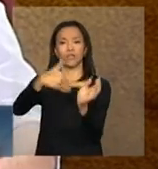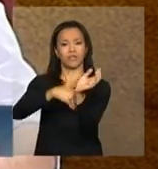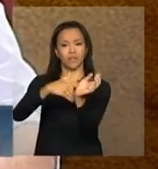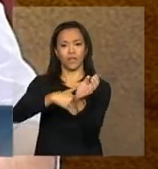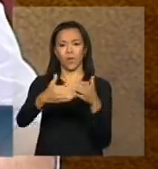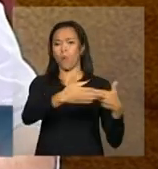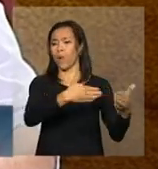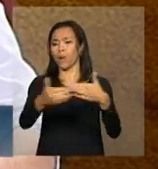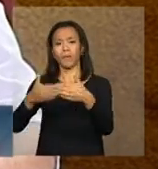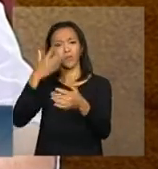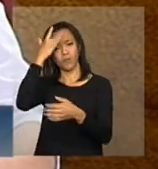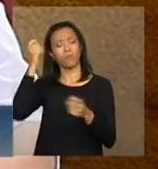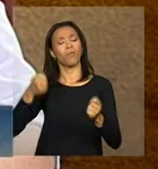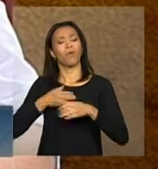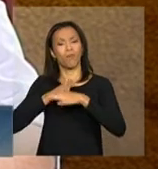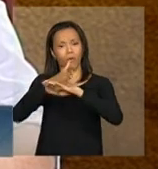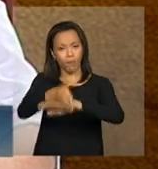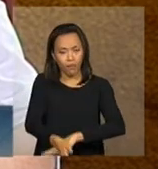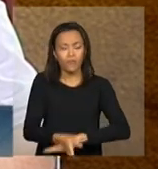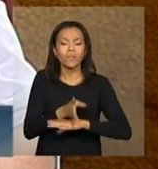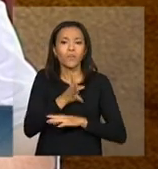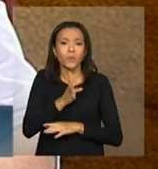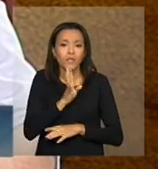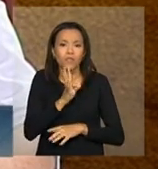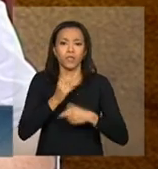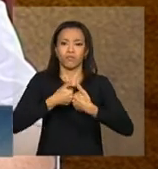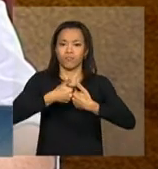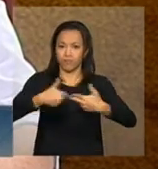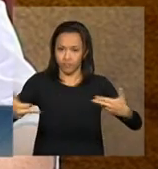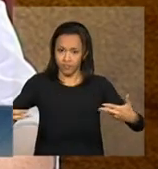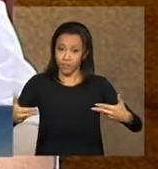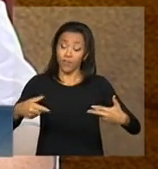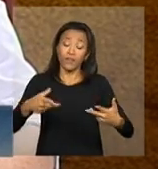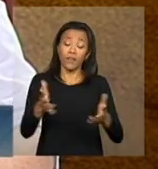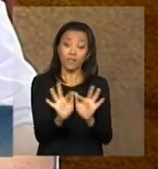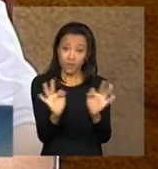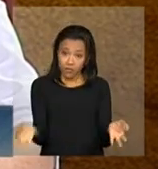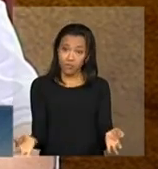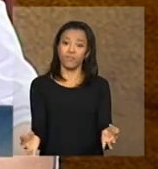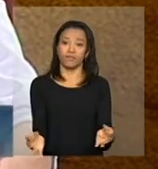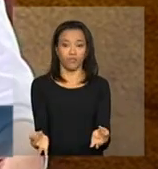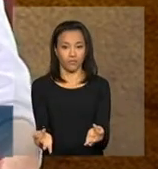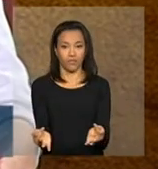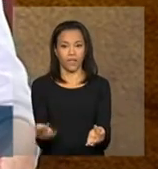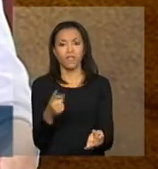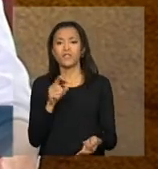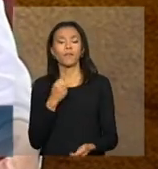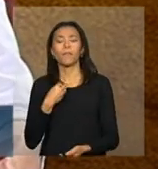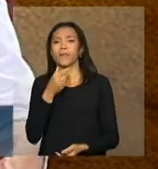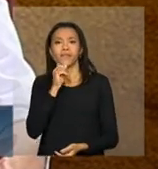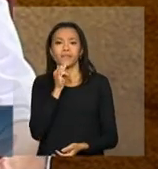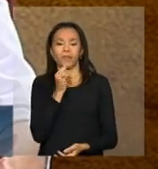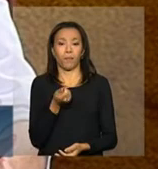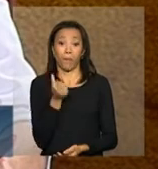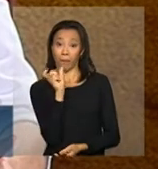acesso livre ao módulo, e você simplesmente coloca a palavra que